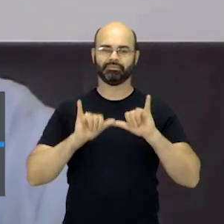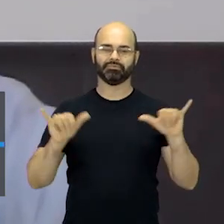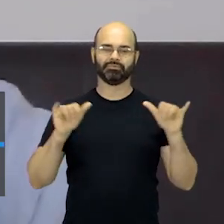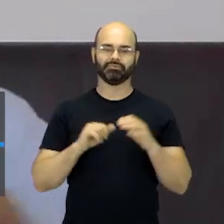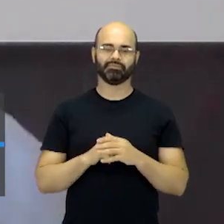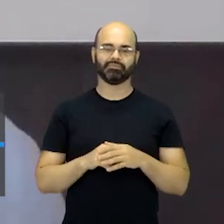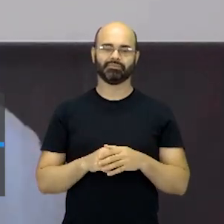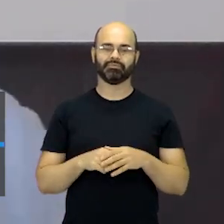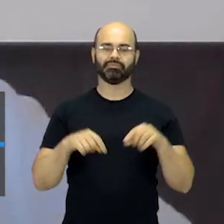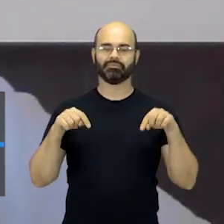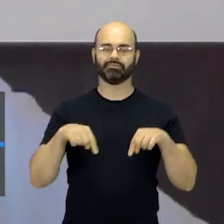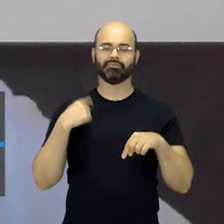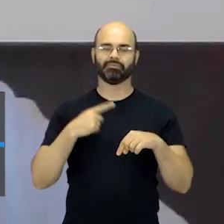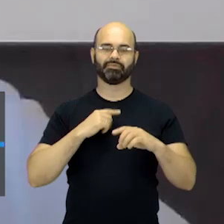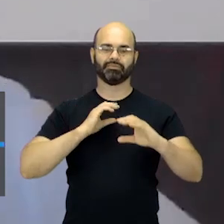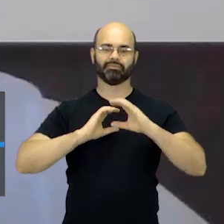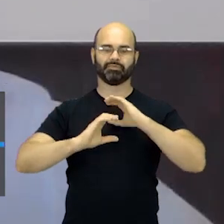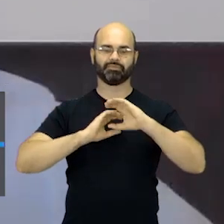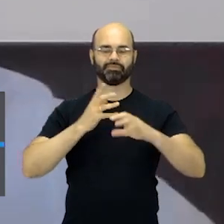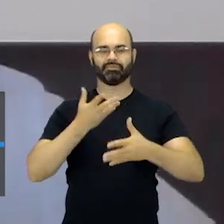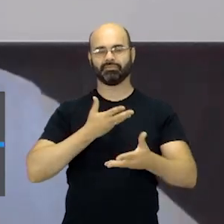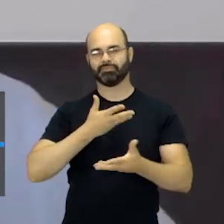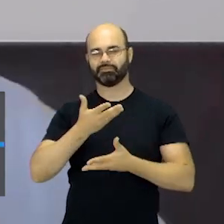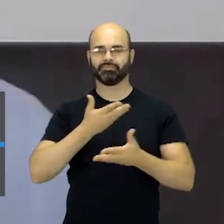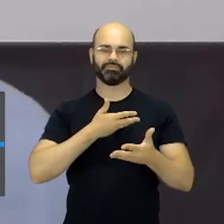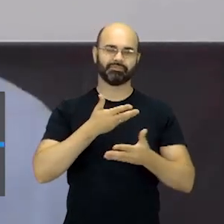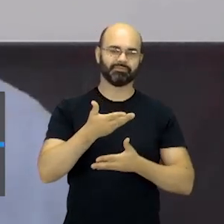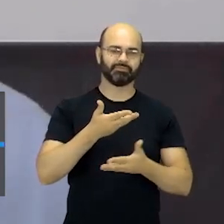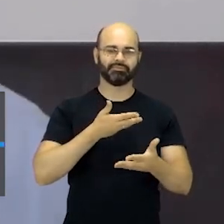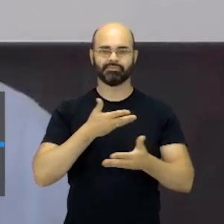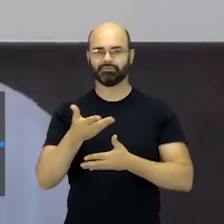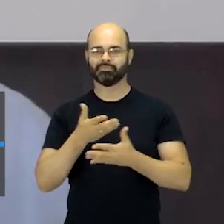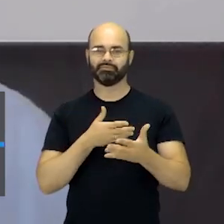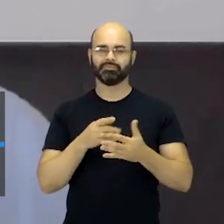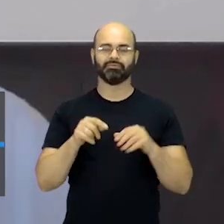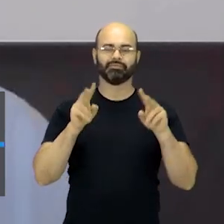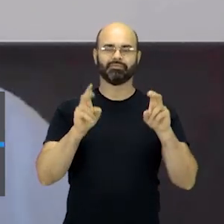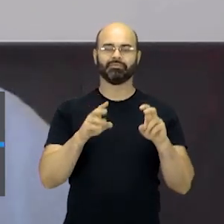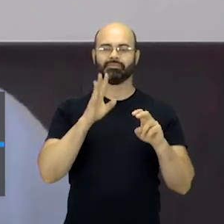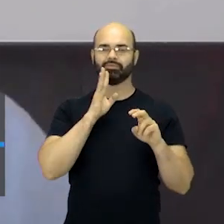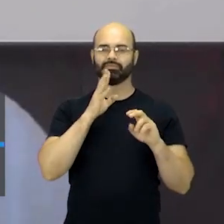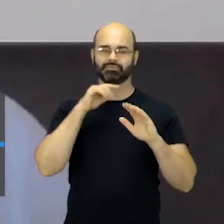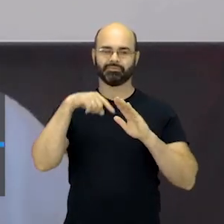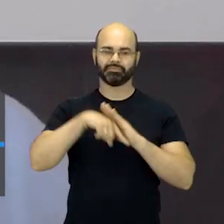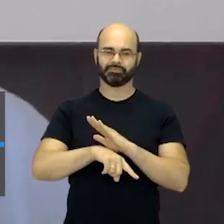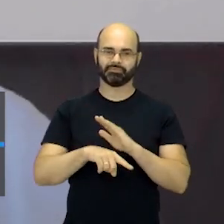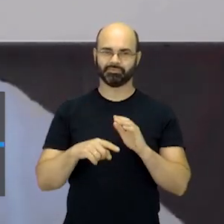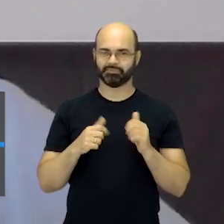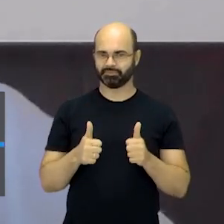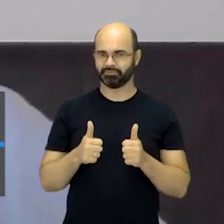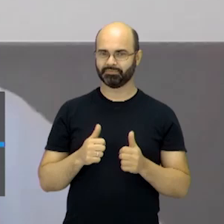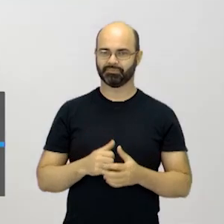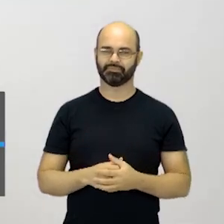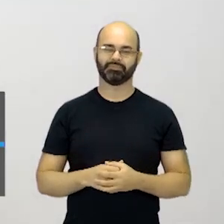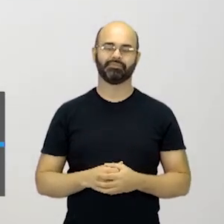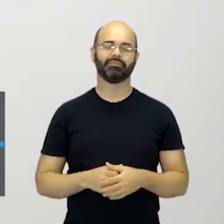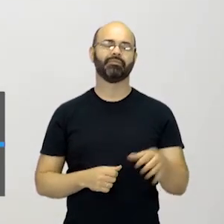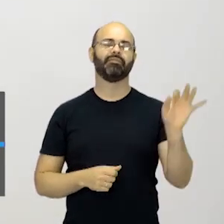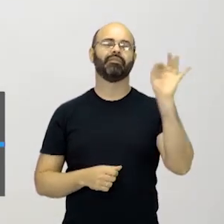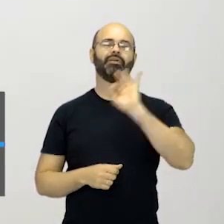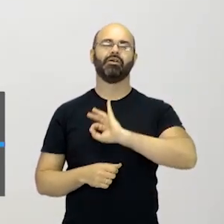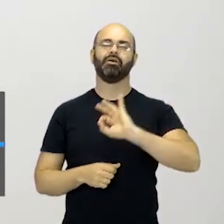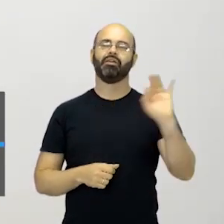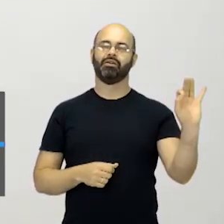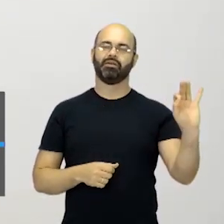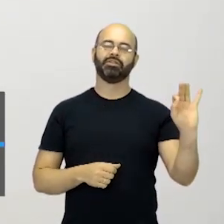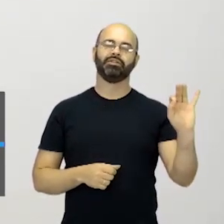vamos estabelecer uma comunicação, uma interação, para aprofundar esses conhecimentos. Tudo bem? Ótimo, professor